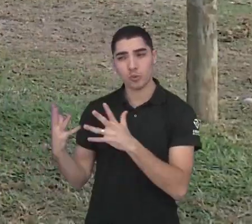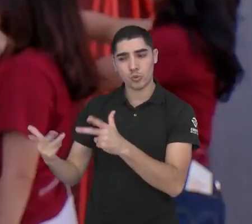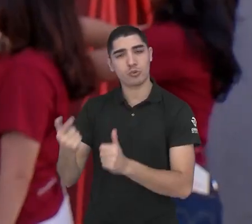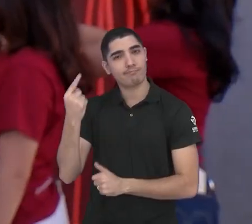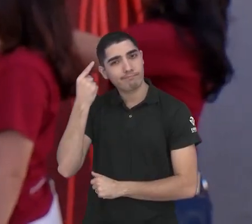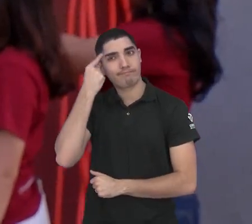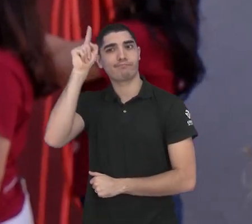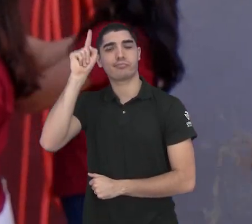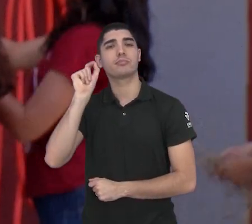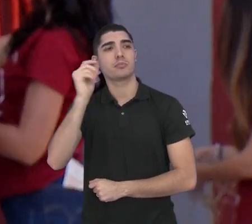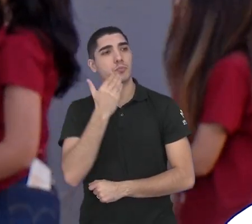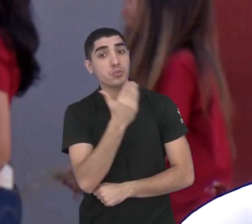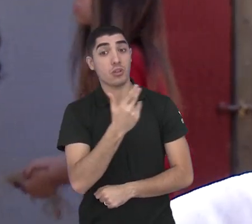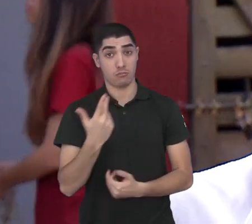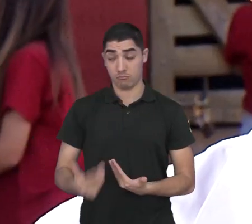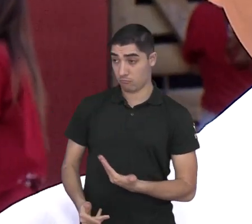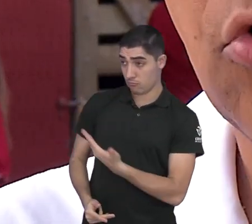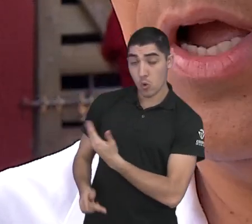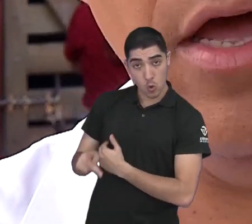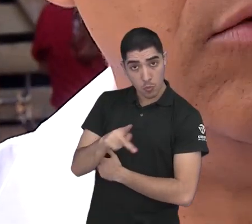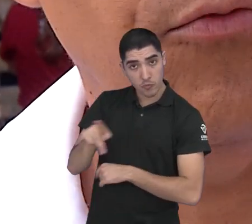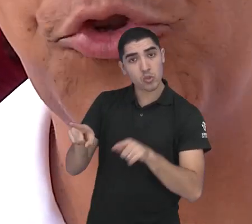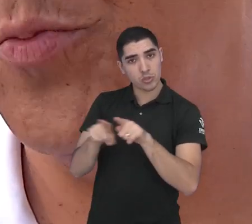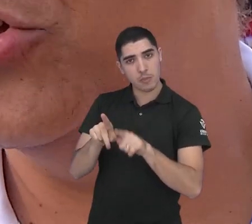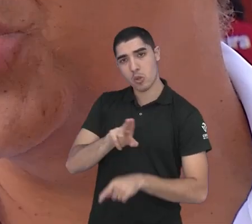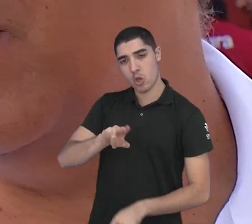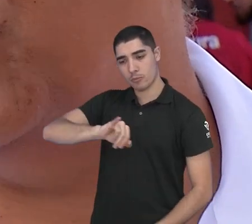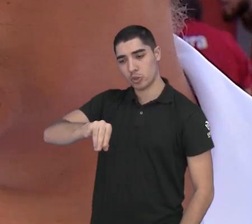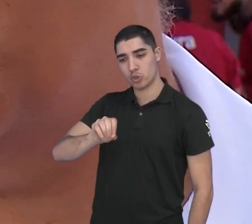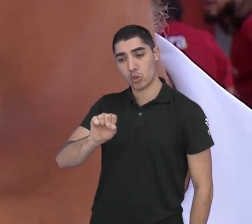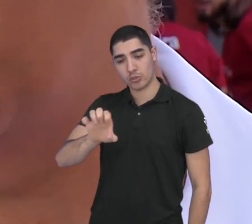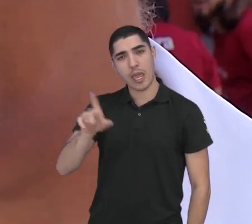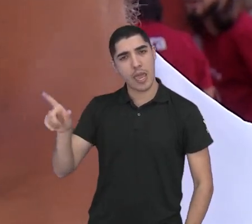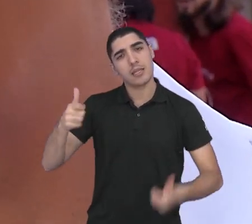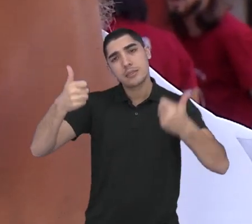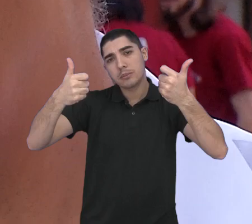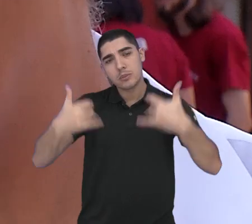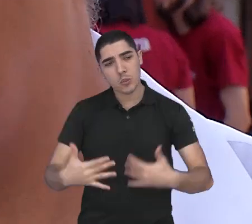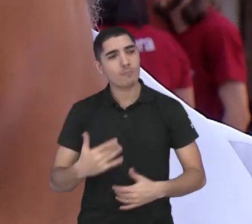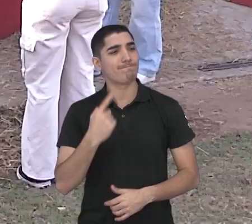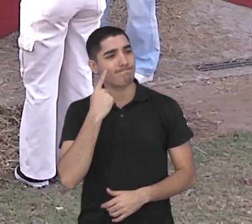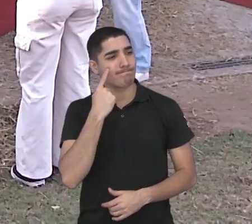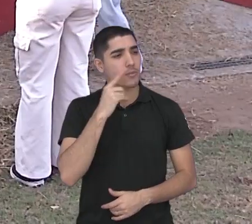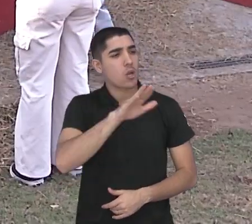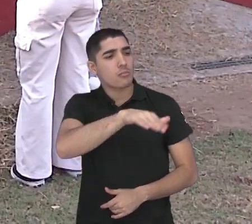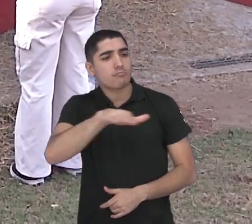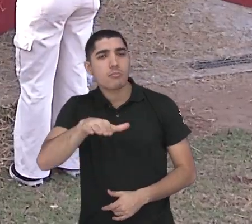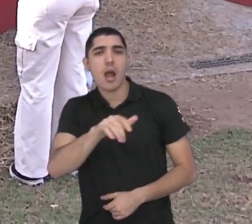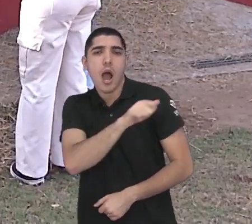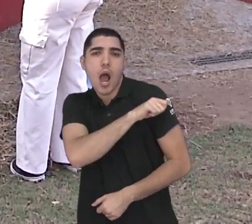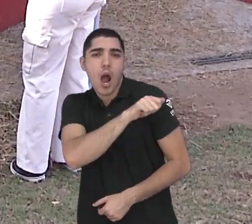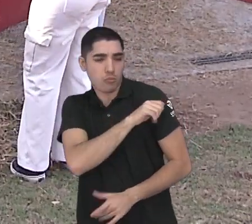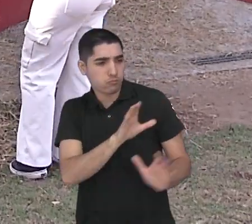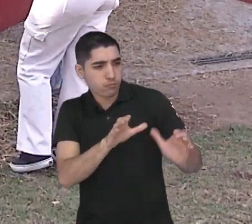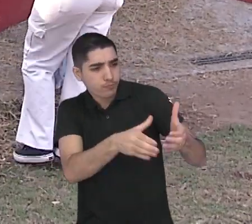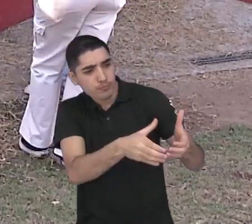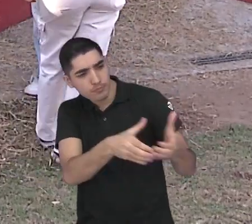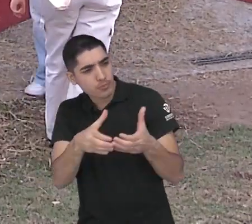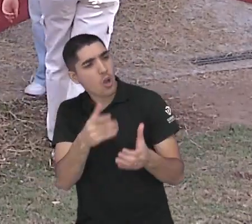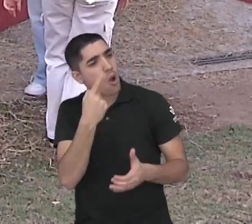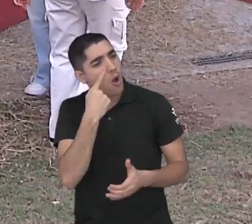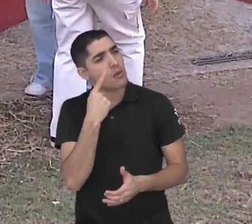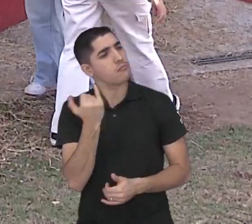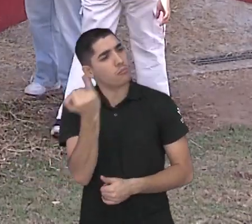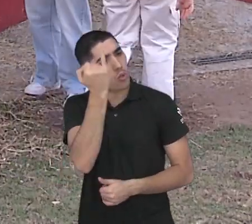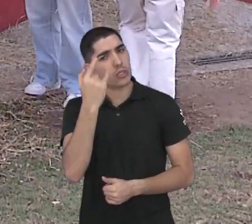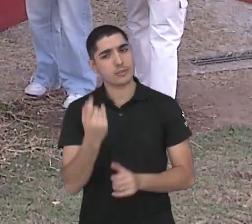comunidade, a partir de apontamentos do professor de medicina veterinária José Joffre. Ele convidou um grupo de estudantes para